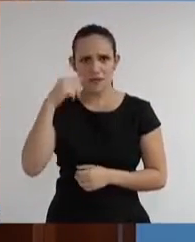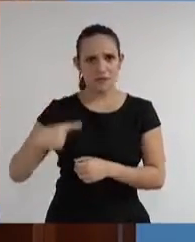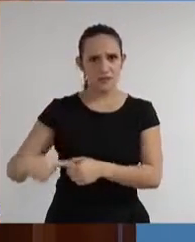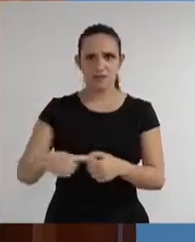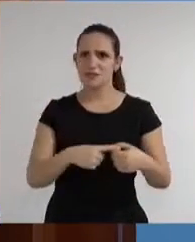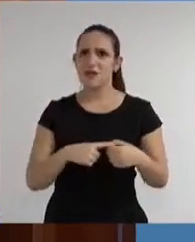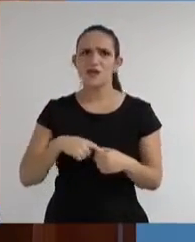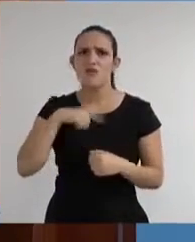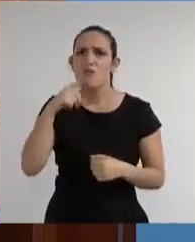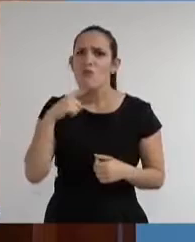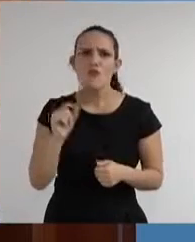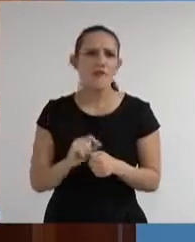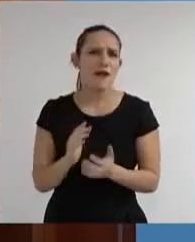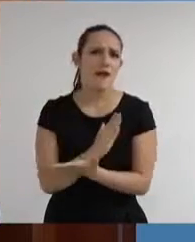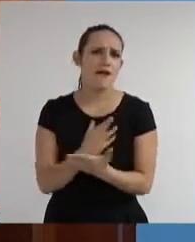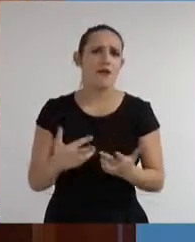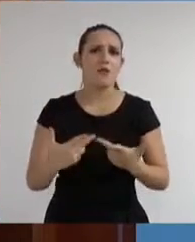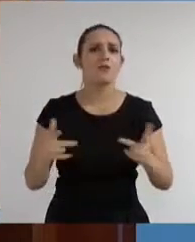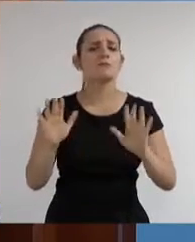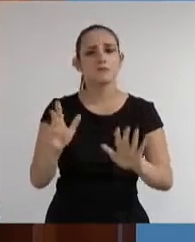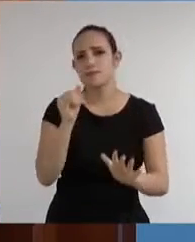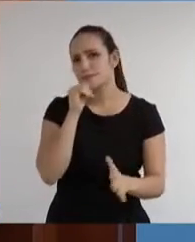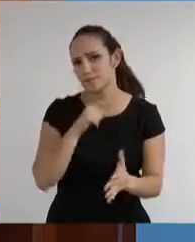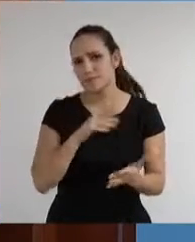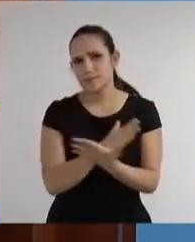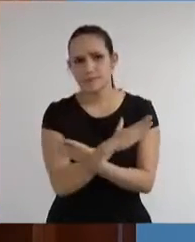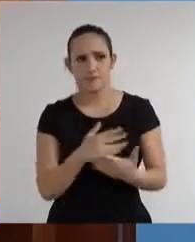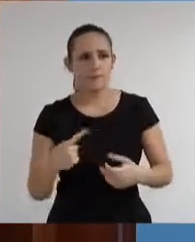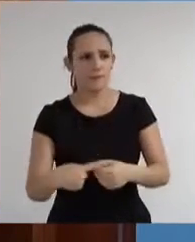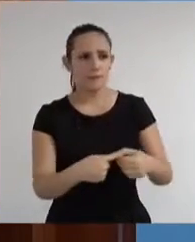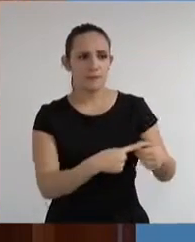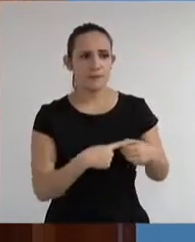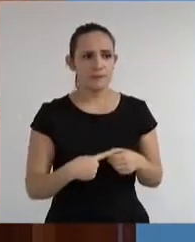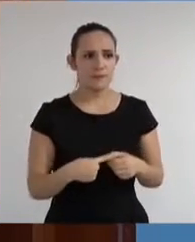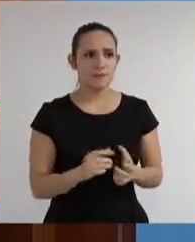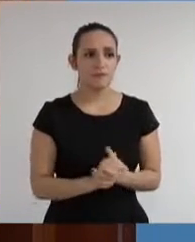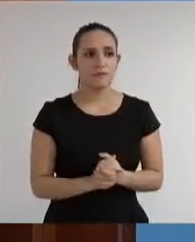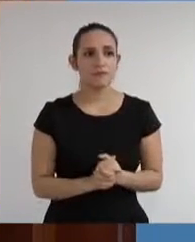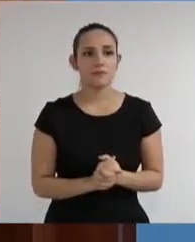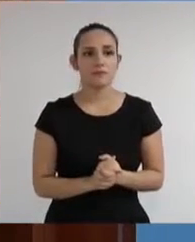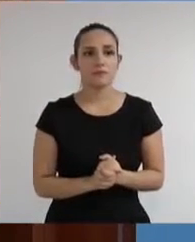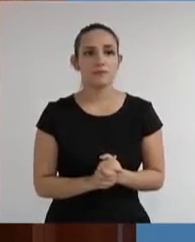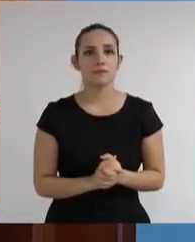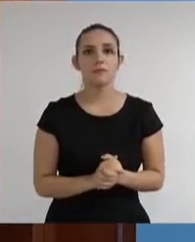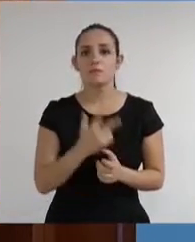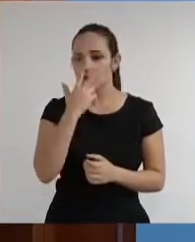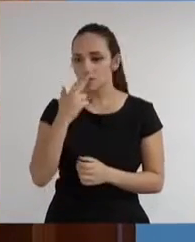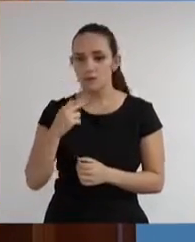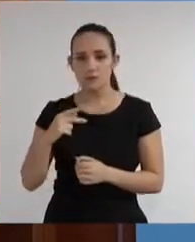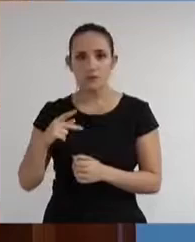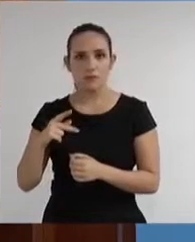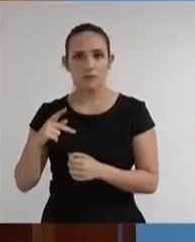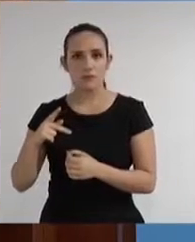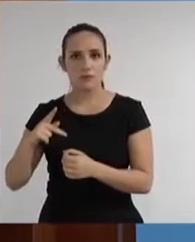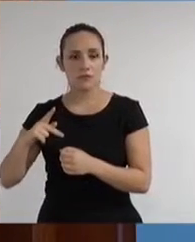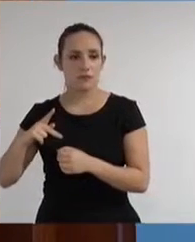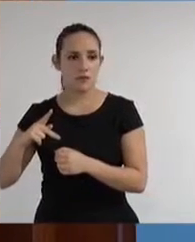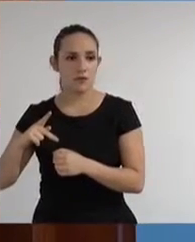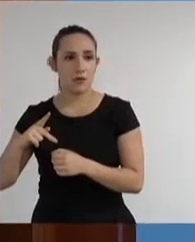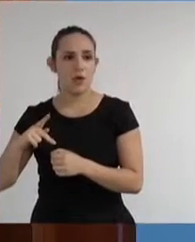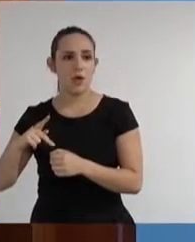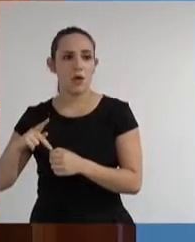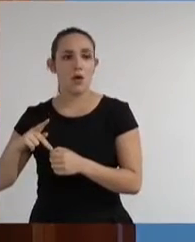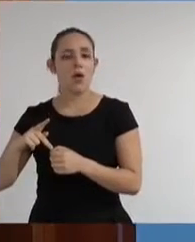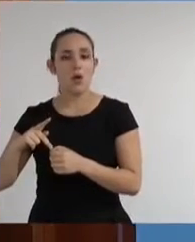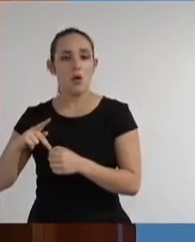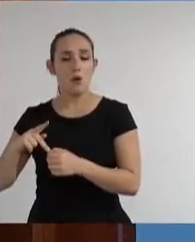municípios. Infelizmente, há municípios que só faltam o promotor de justiça sentar na cadeira do prefeito ou